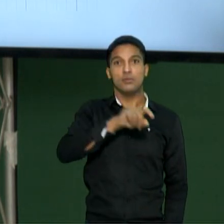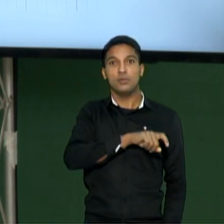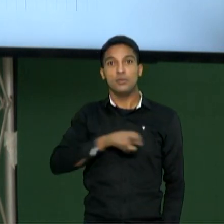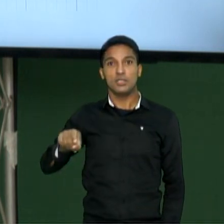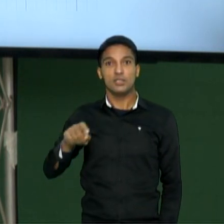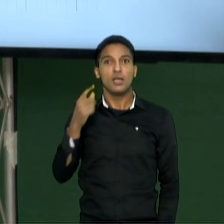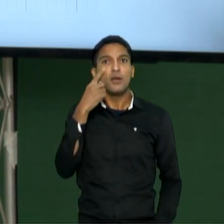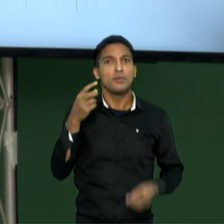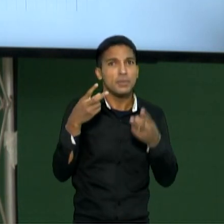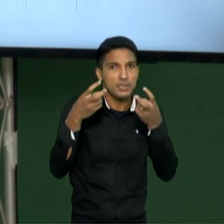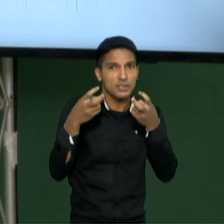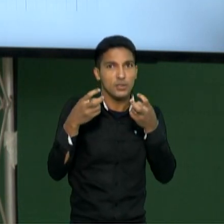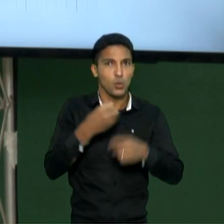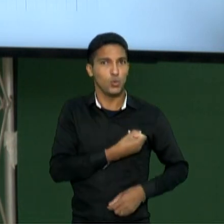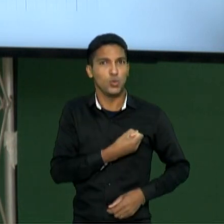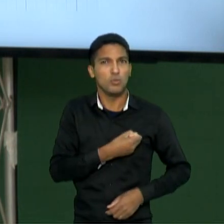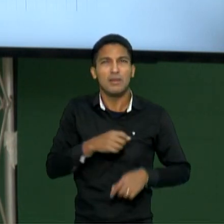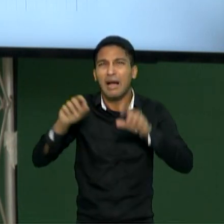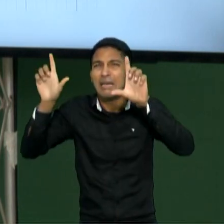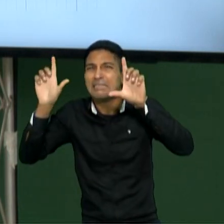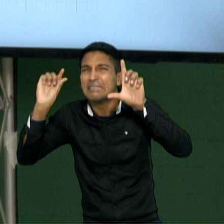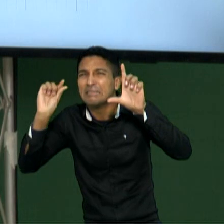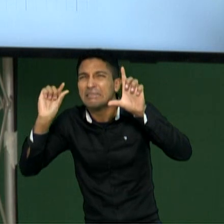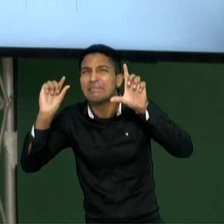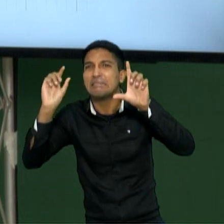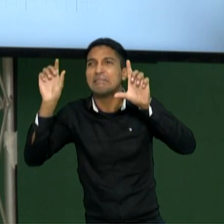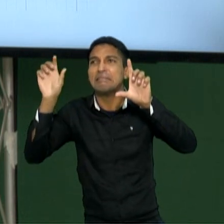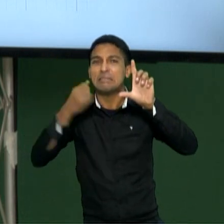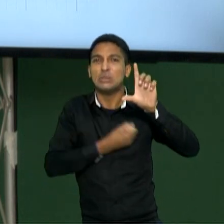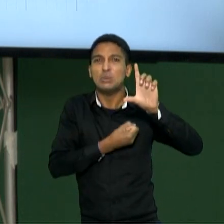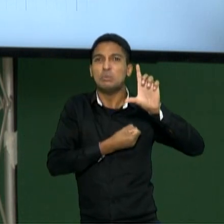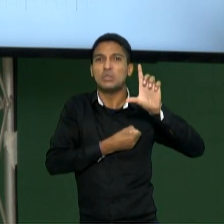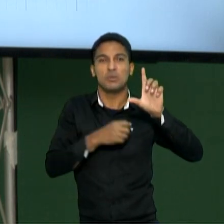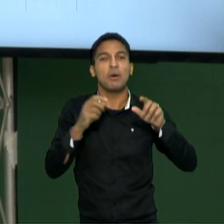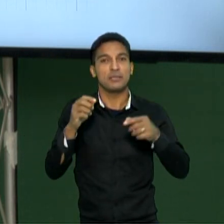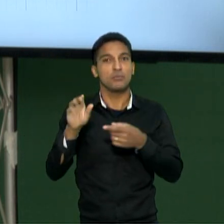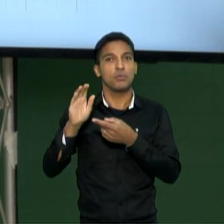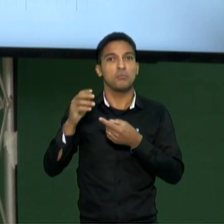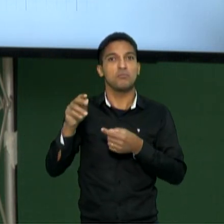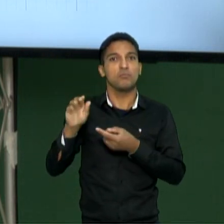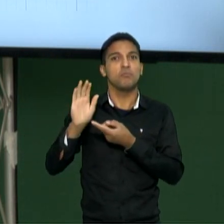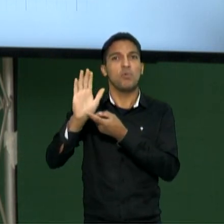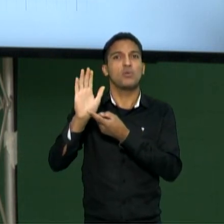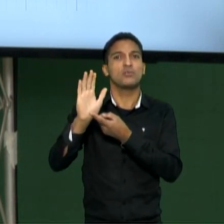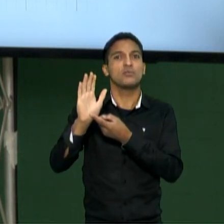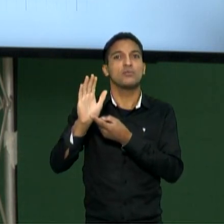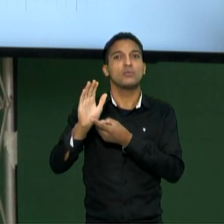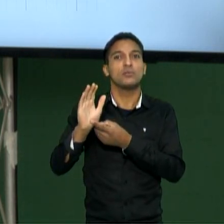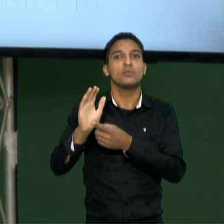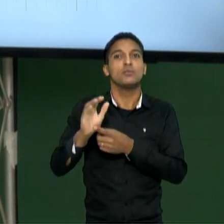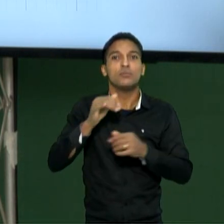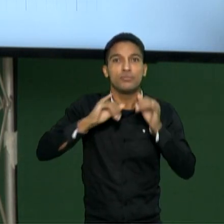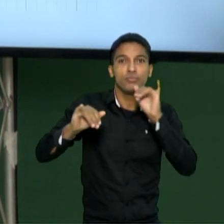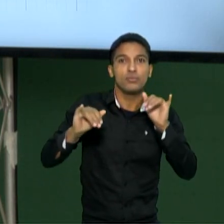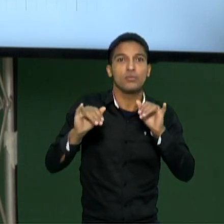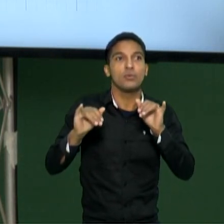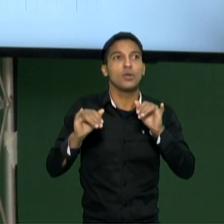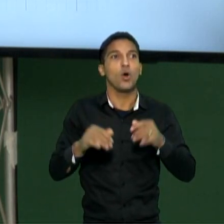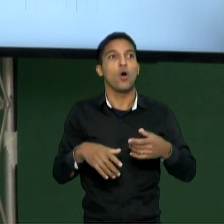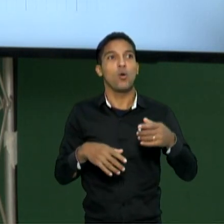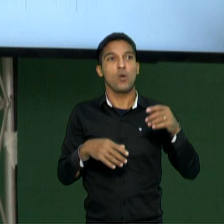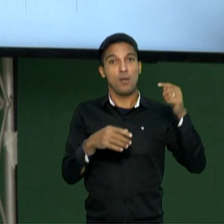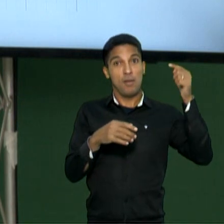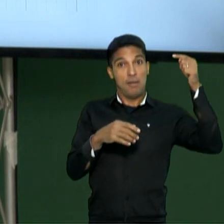eu vou falando para vocês, né, para que vocês entendam melhor aonde que está cada número. Veja, o primeiro valor da tabela